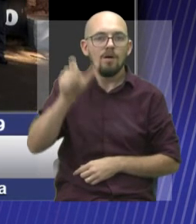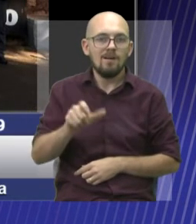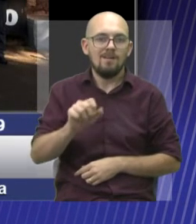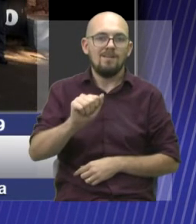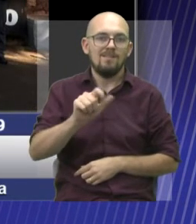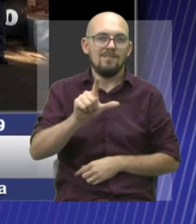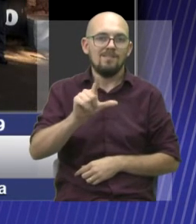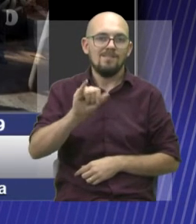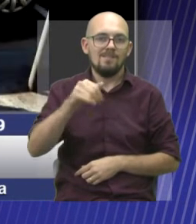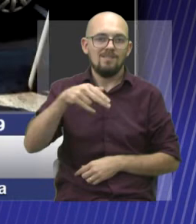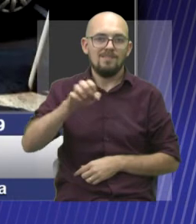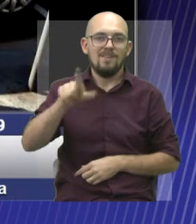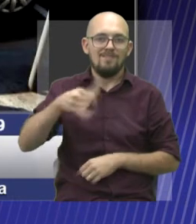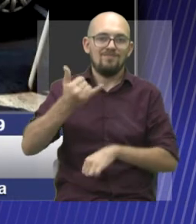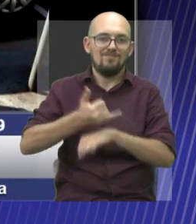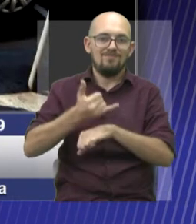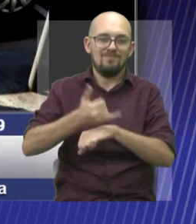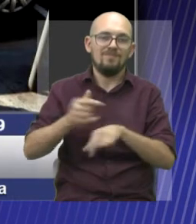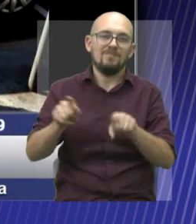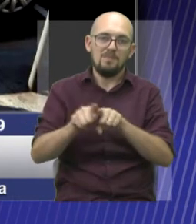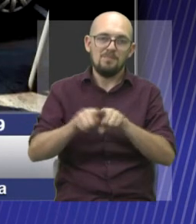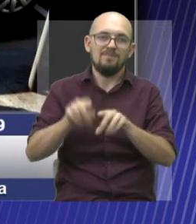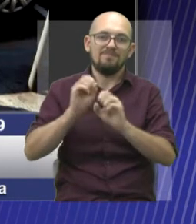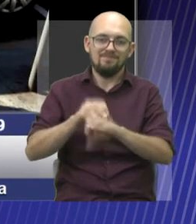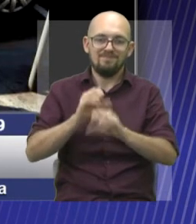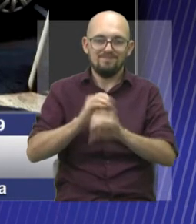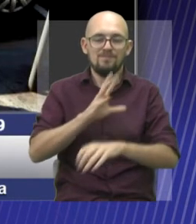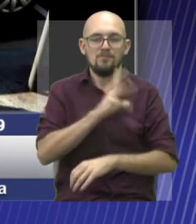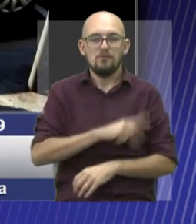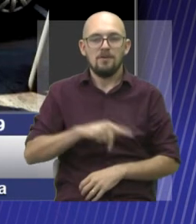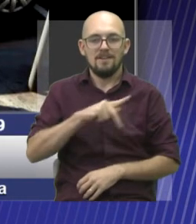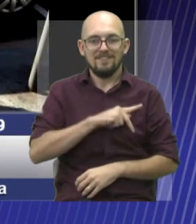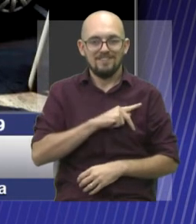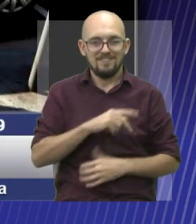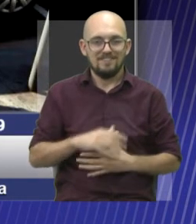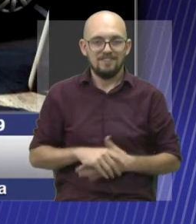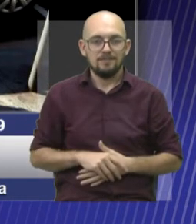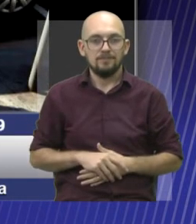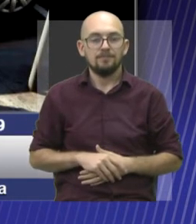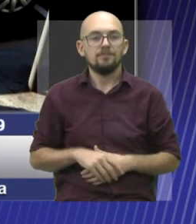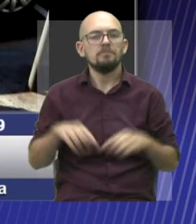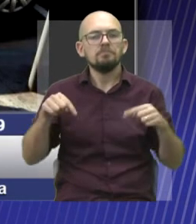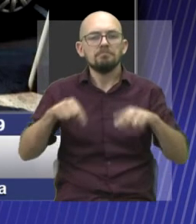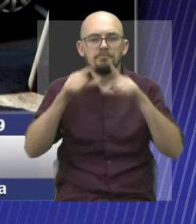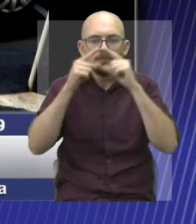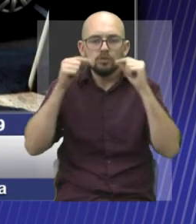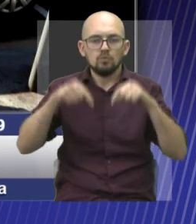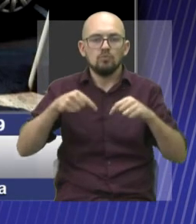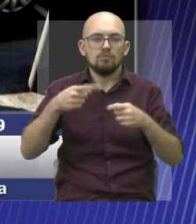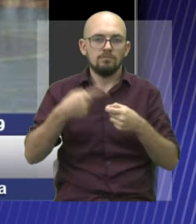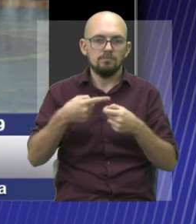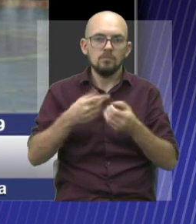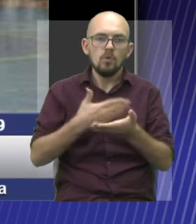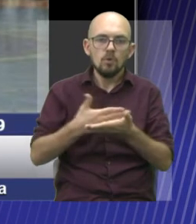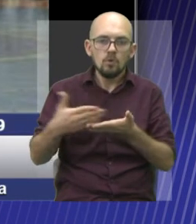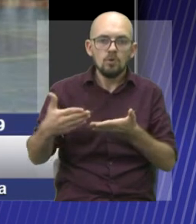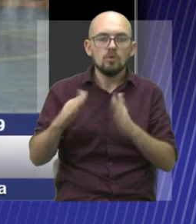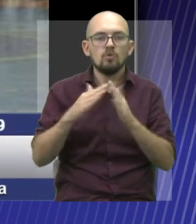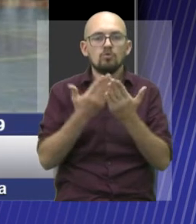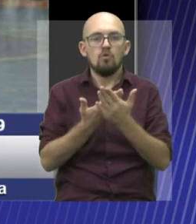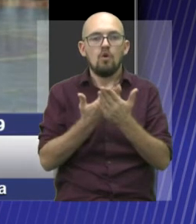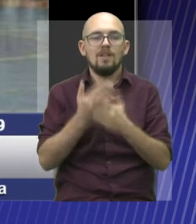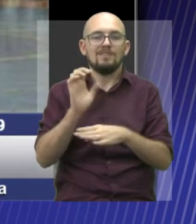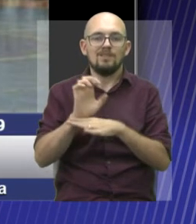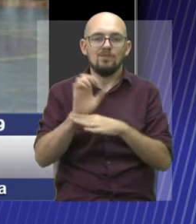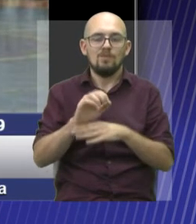Aline, que também é instrutora do PROERD. No município de Jaú, o programa teve início nas escolas estaduais